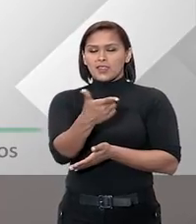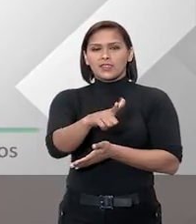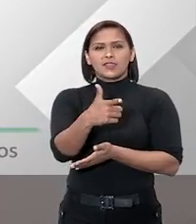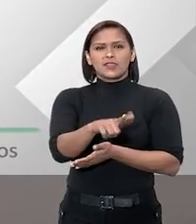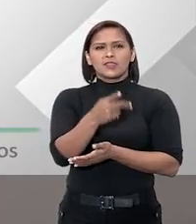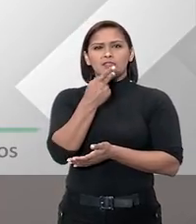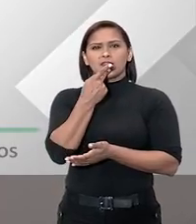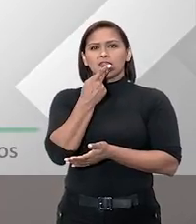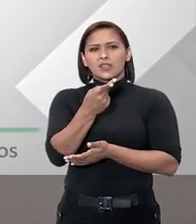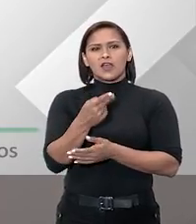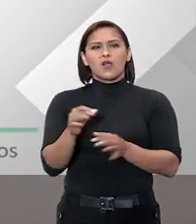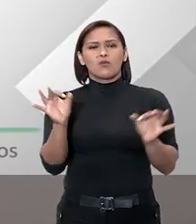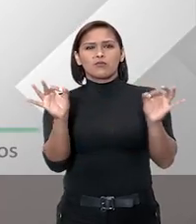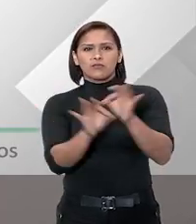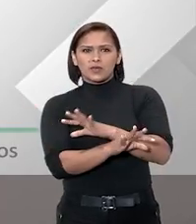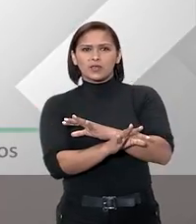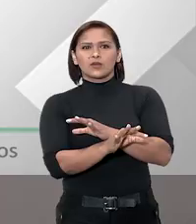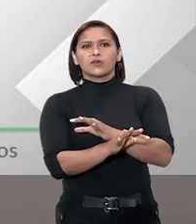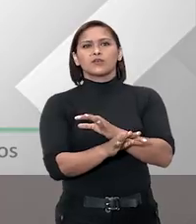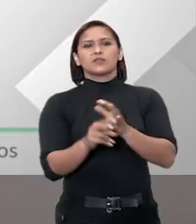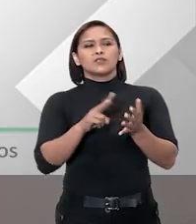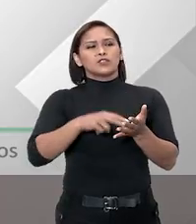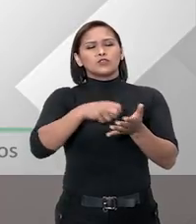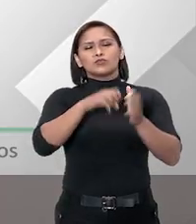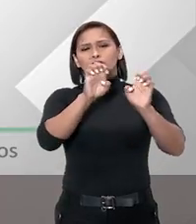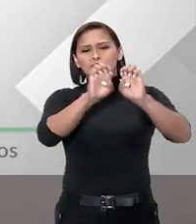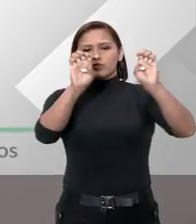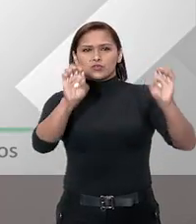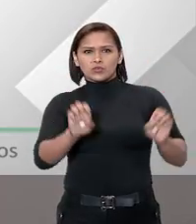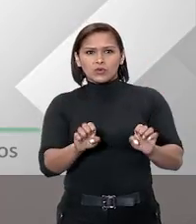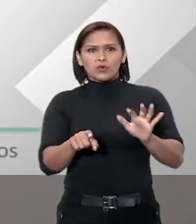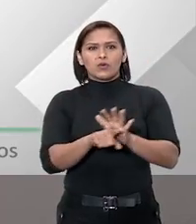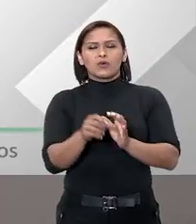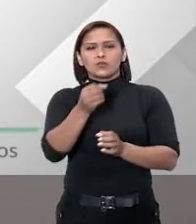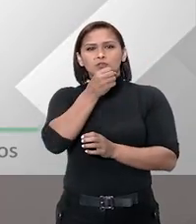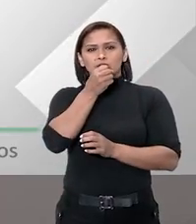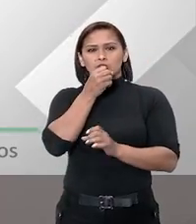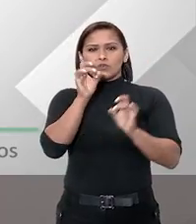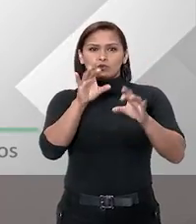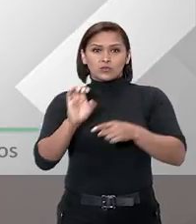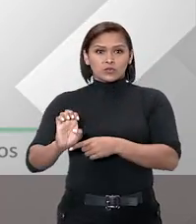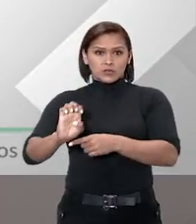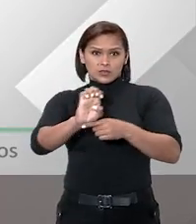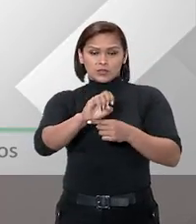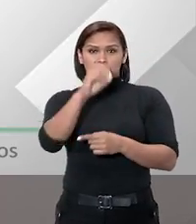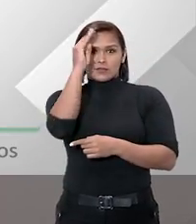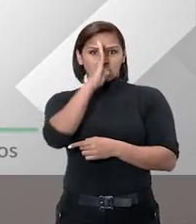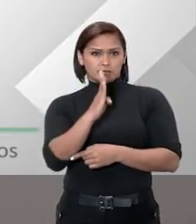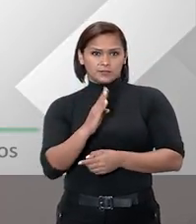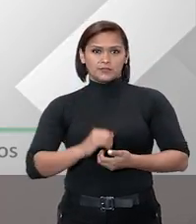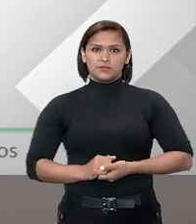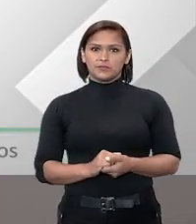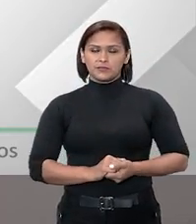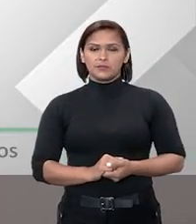não execução de toda a estrutura do depoimento nos estados do